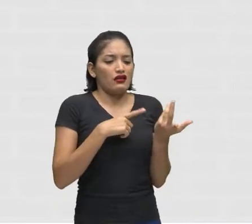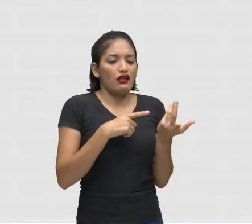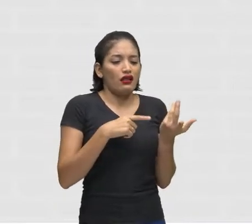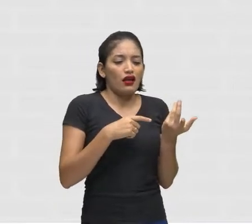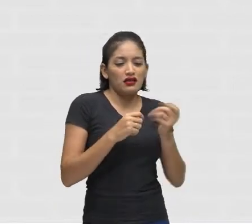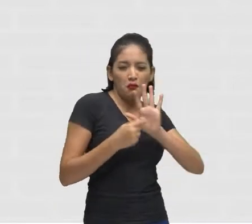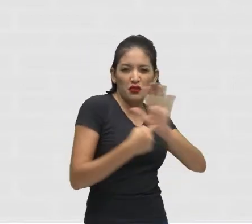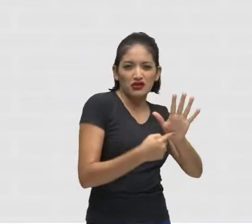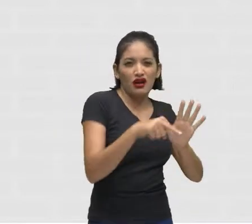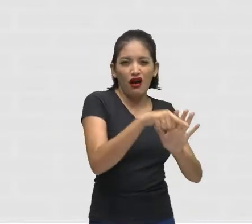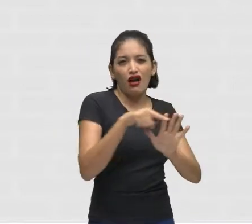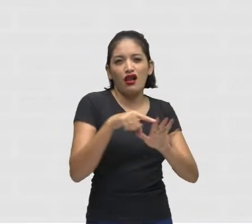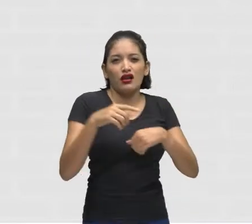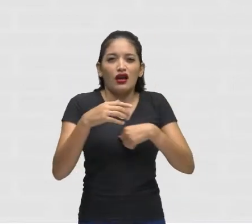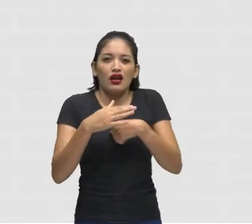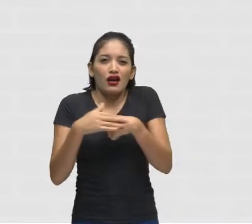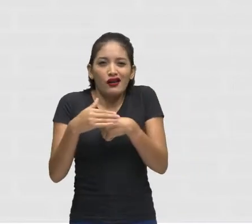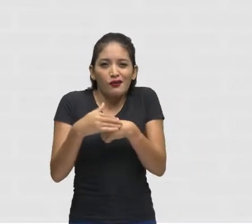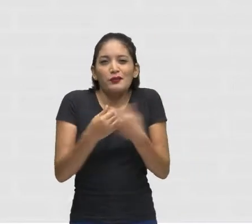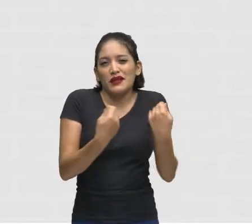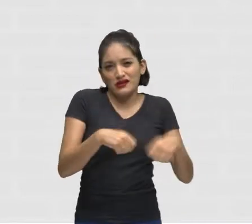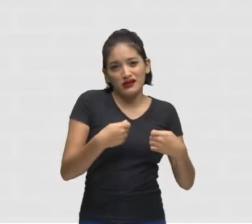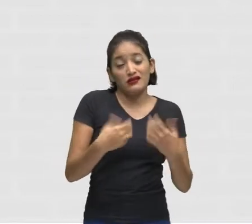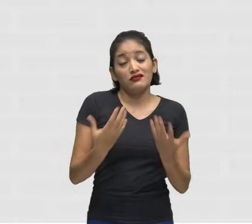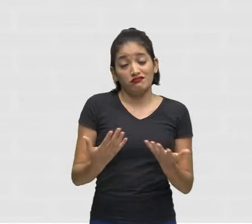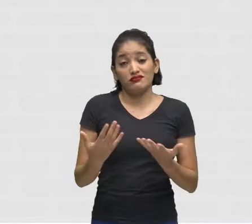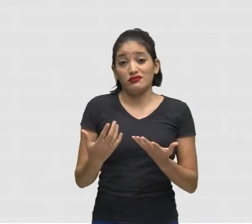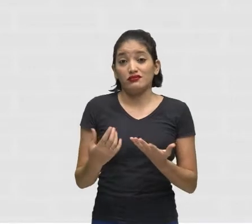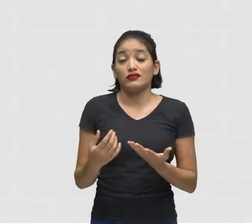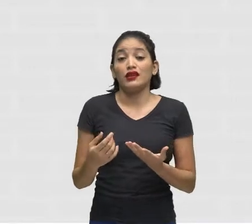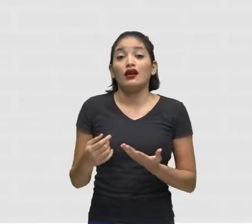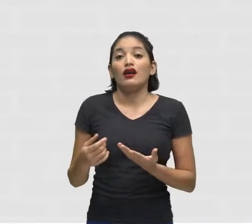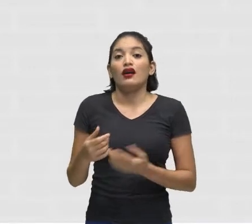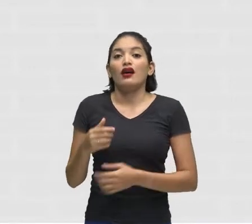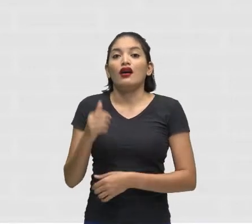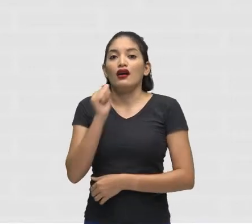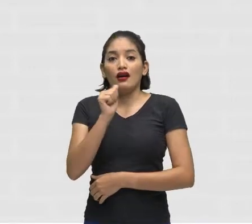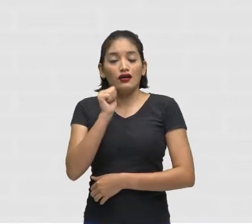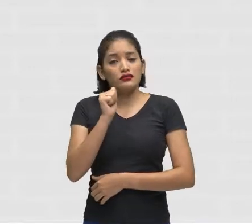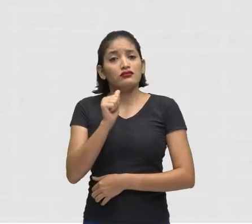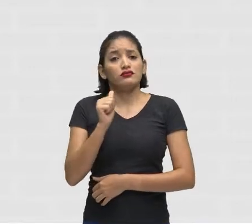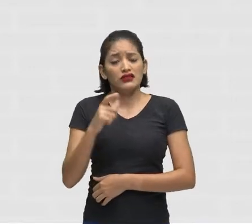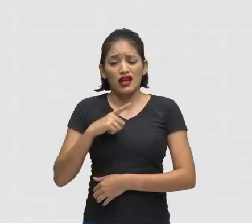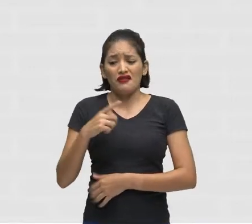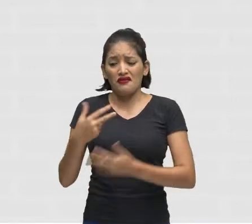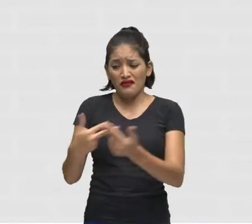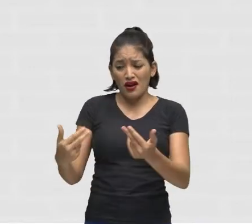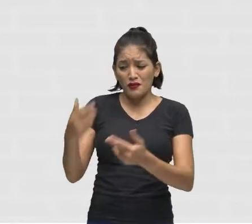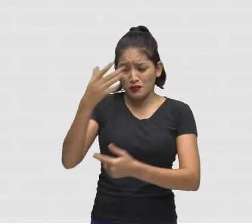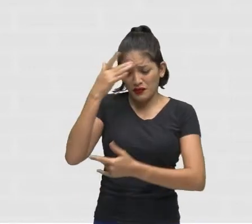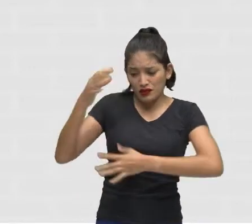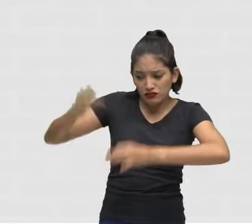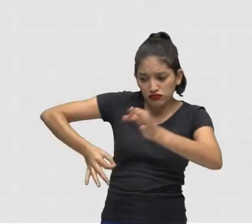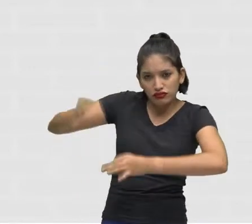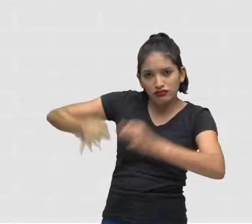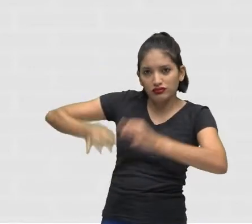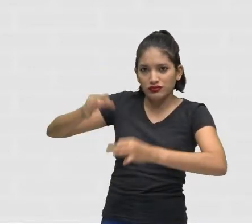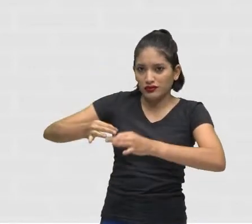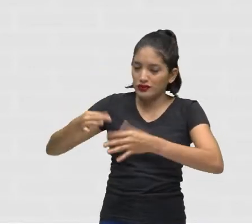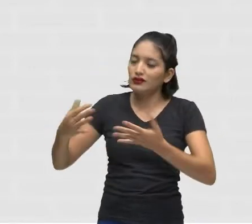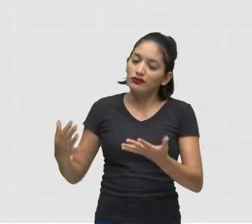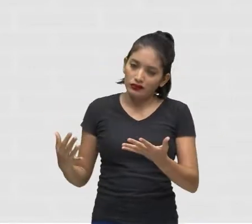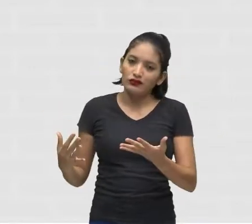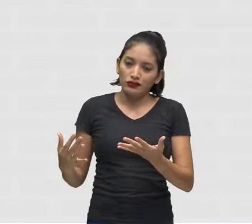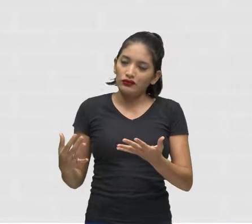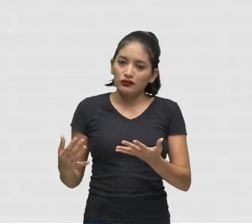aí tá carente, quer chamar atenção. Então a Adriana trouxe esse aspecto, tem muita gente para julgar, e tem mesmo. Né? Tanto que nessa questão